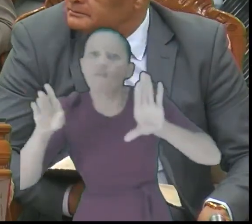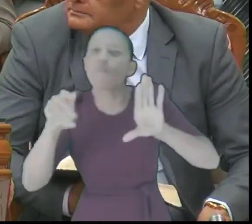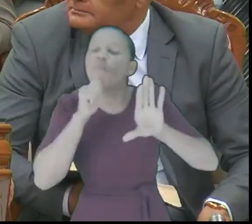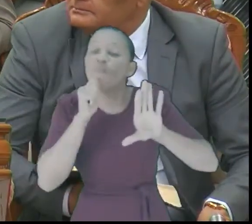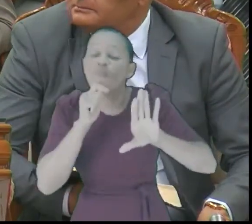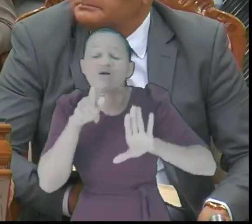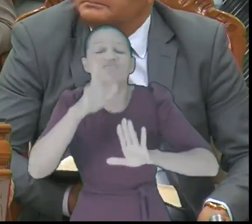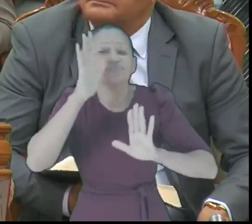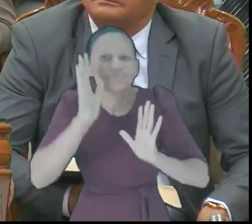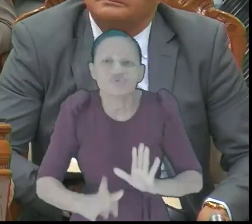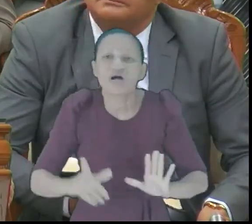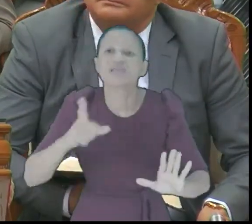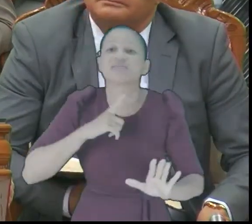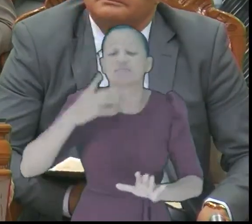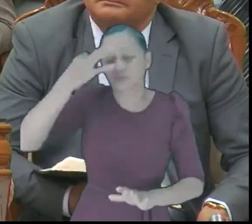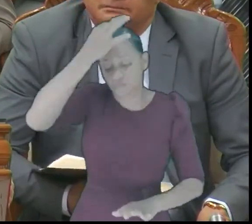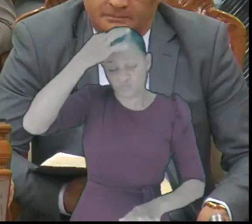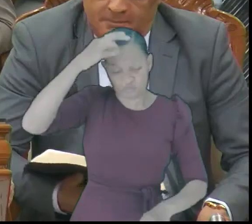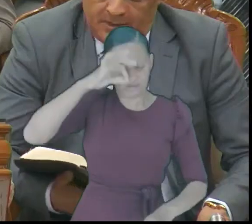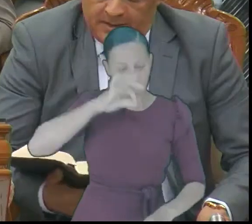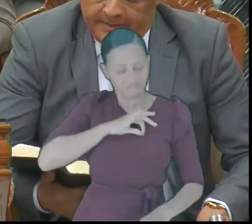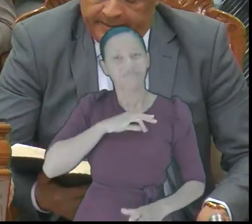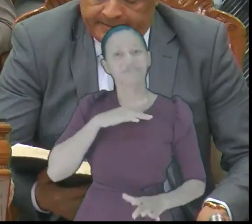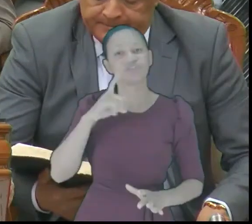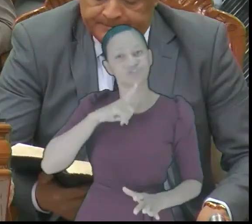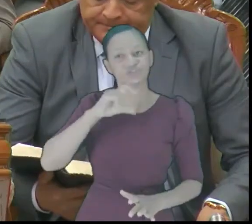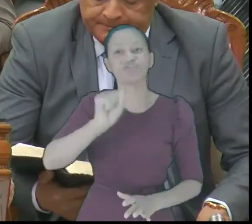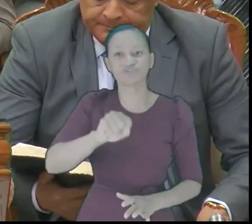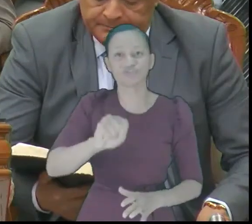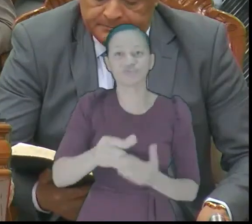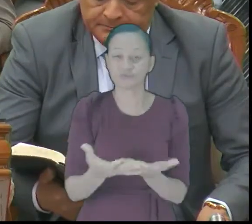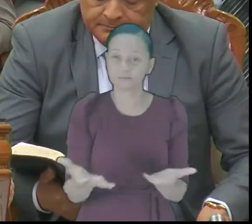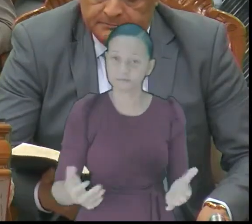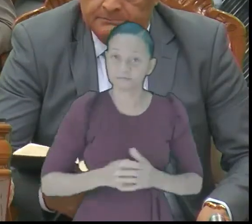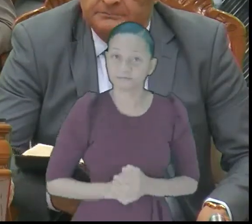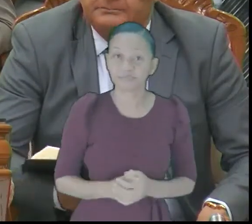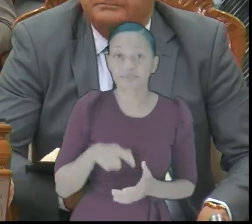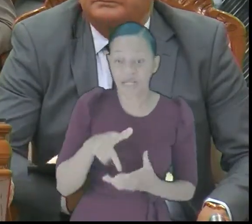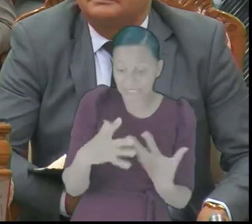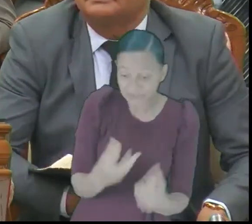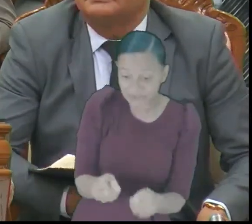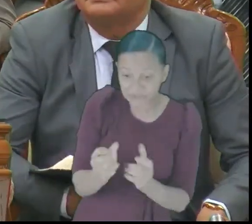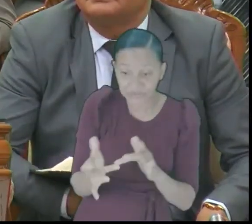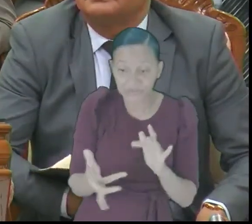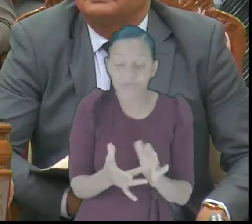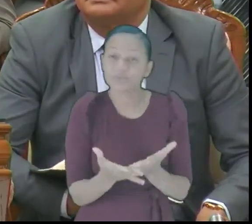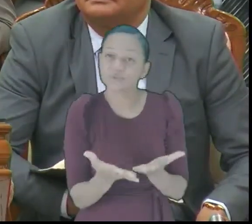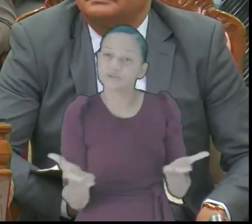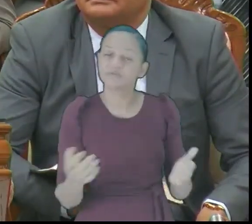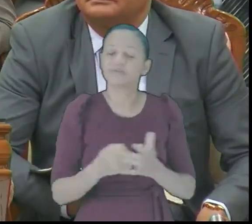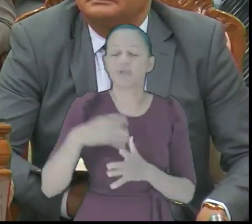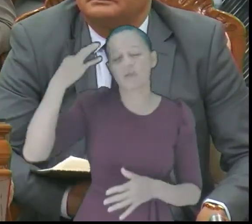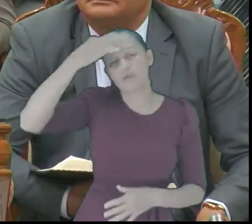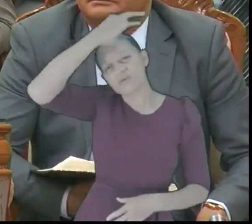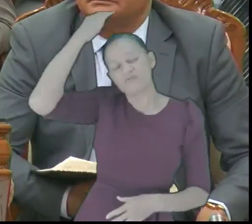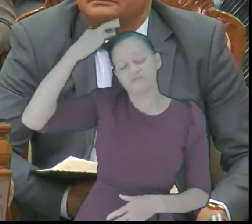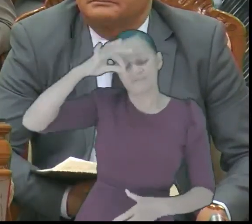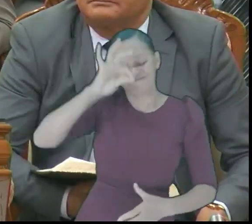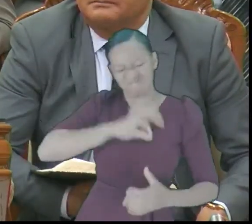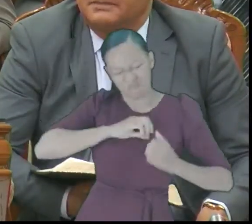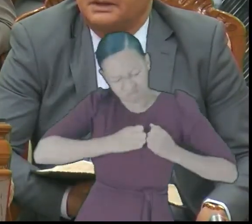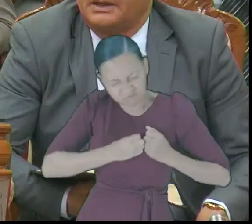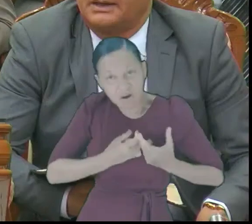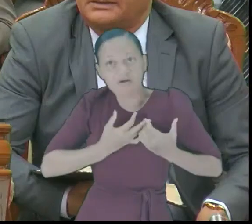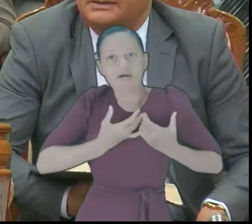mas você já tem o Espírito Santo. Você já tem. Quando você aceitou Jesus, o Espírito Santo entrou em